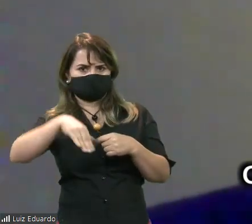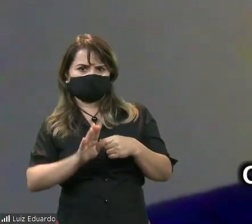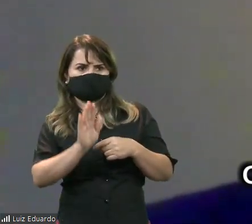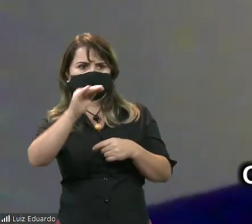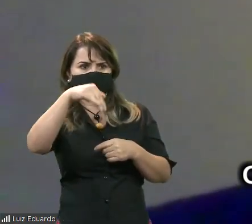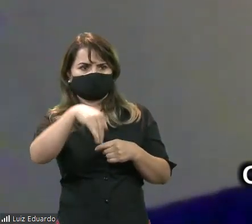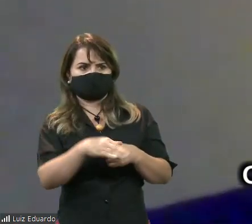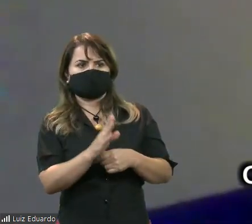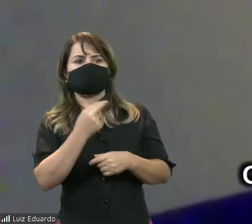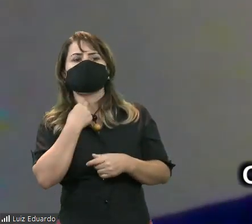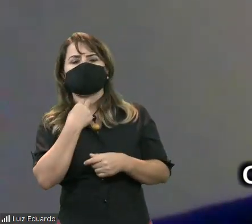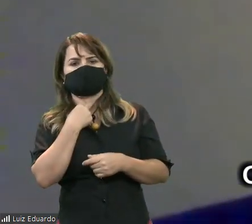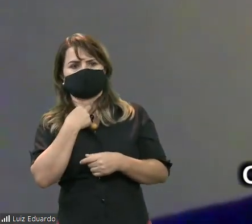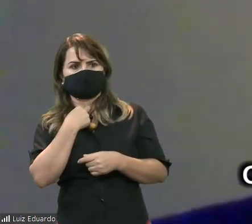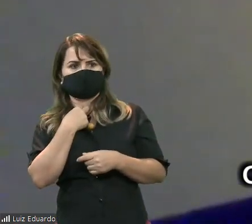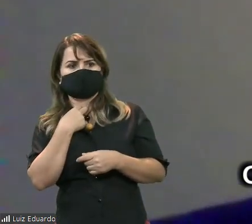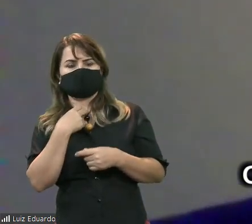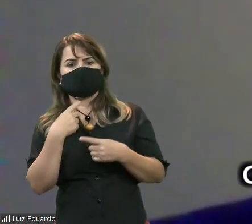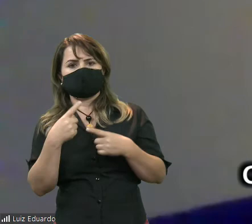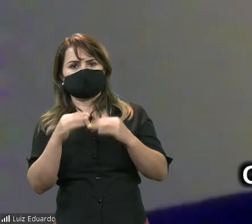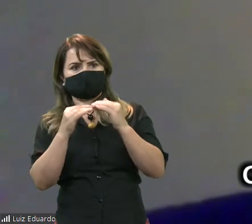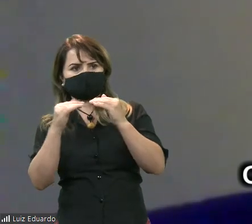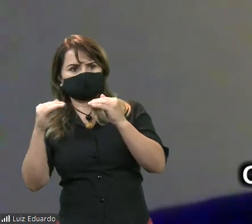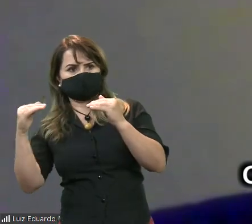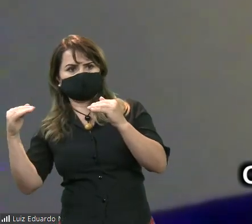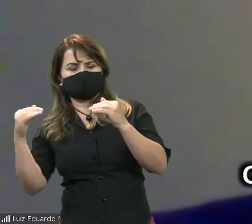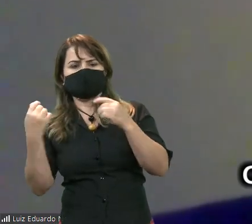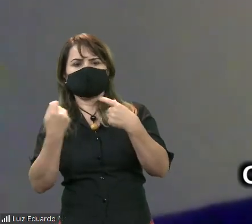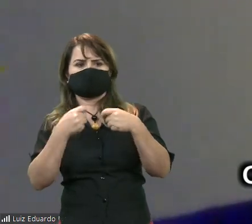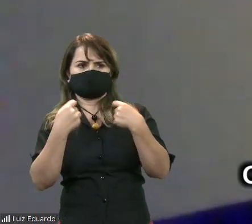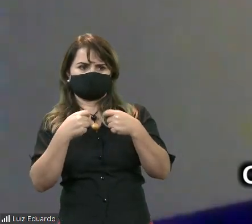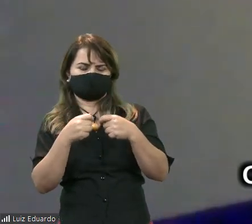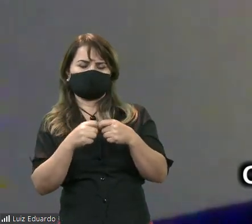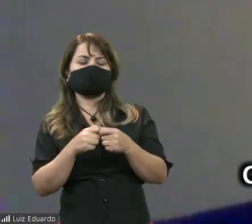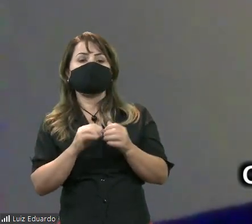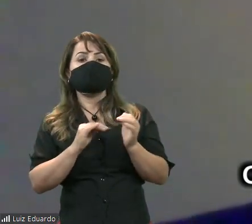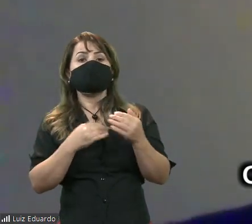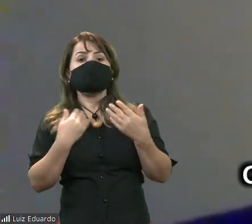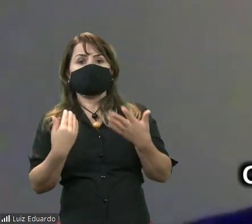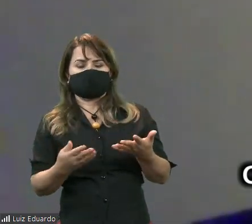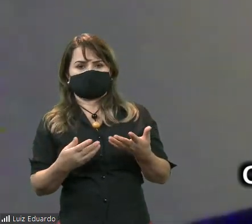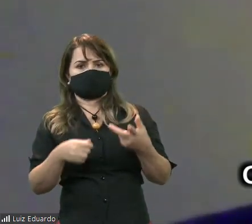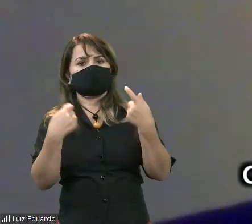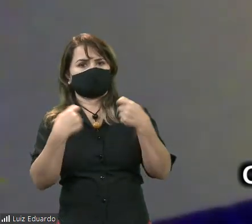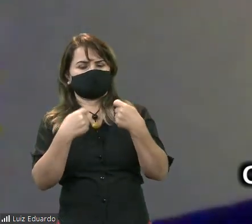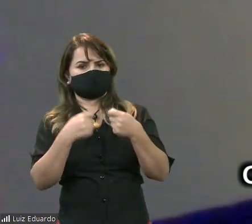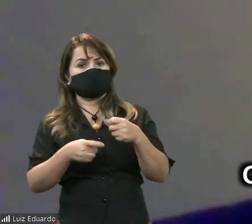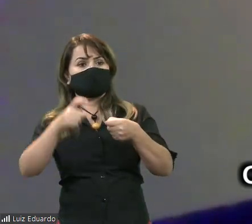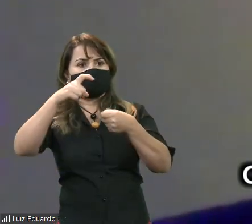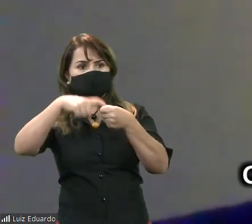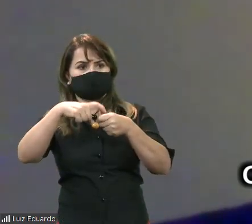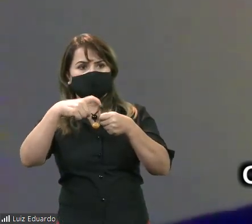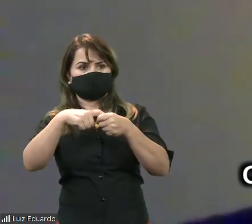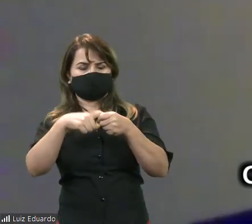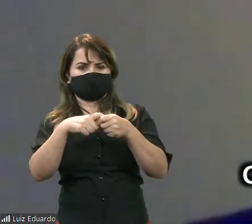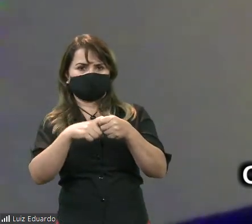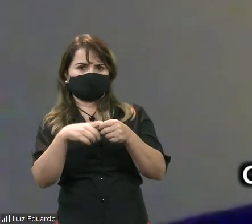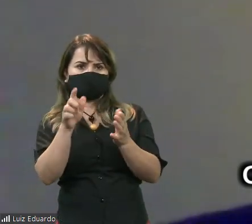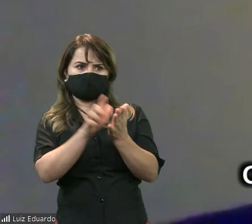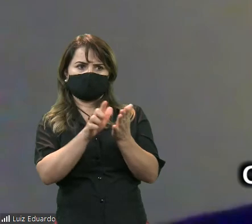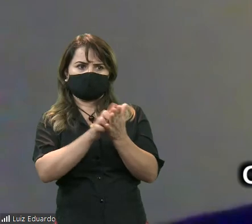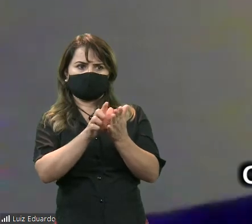nós, é uma simples autorização ou um convênio para a utilização